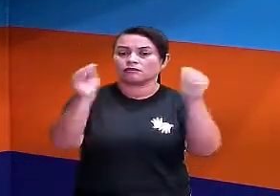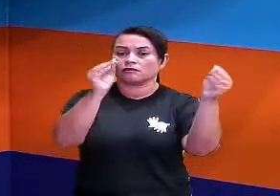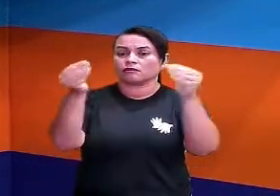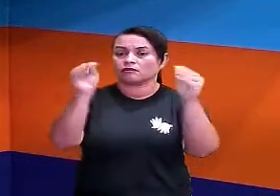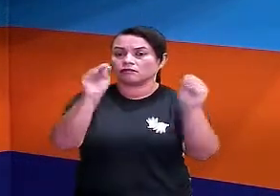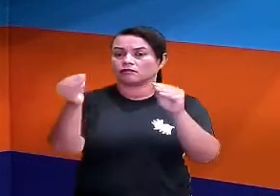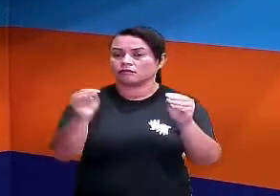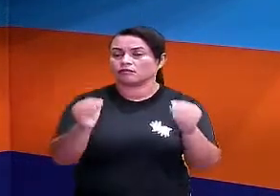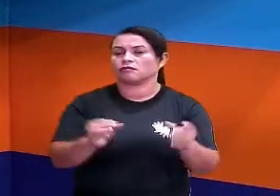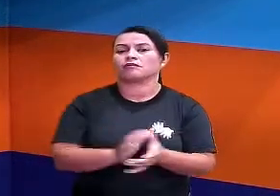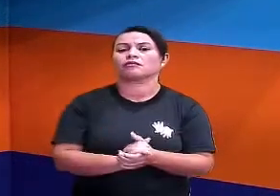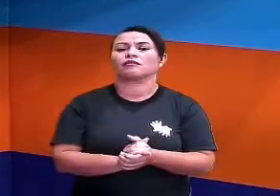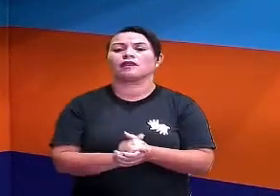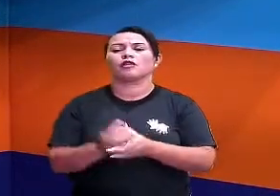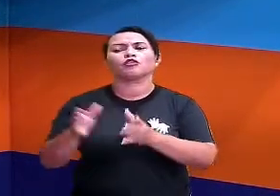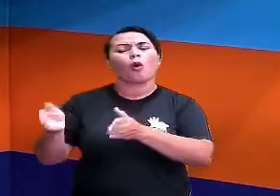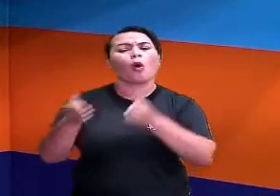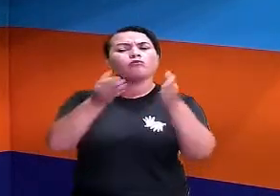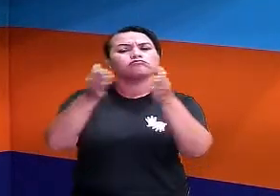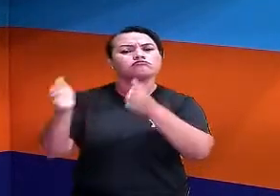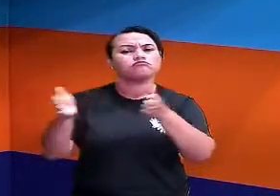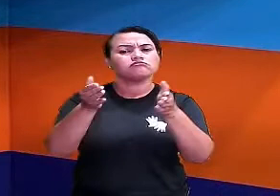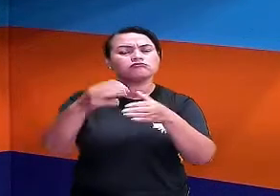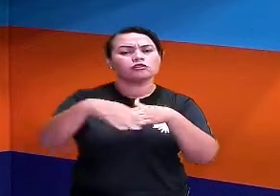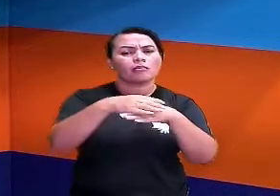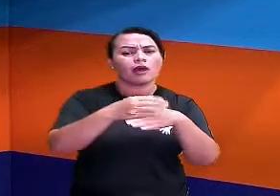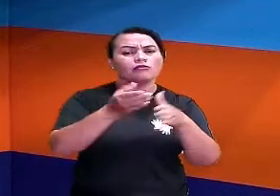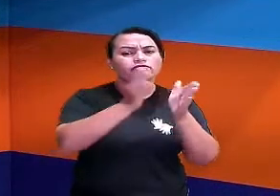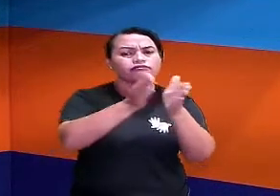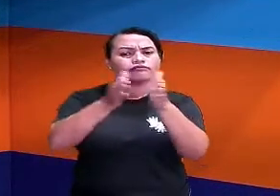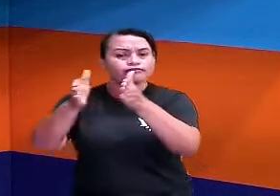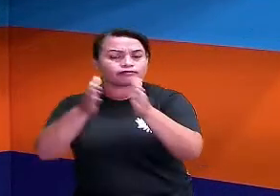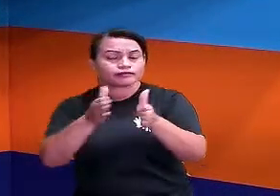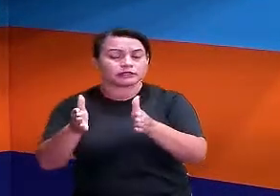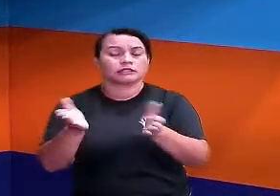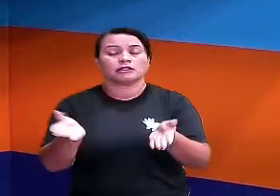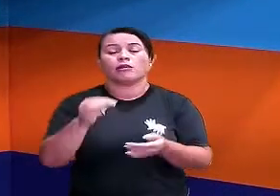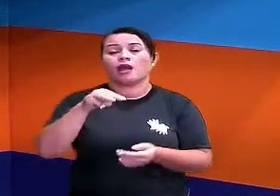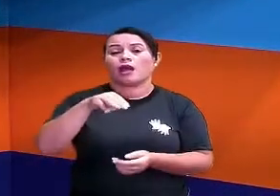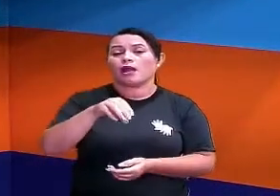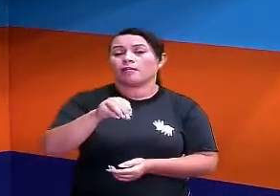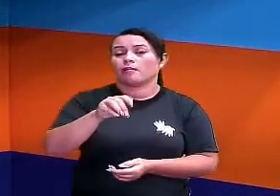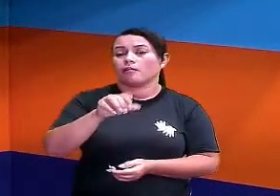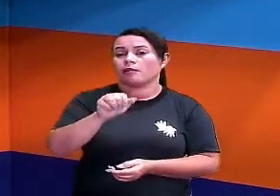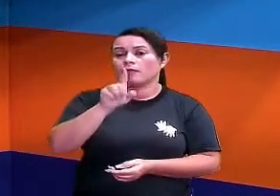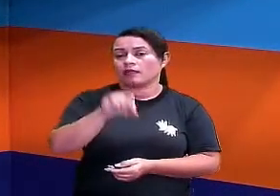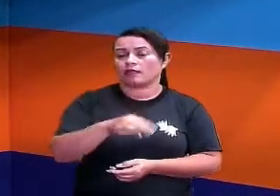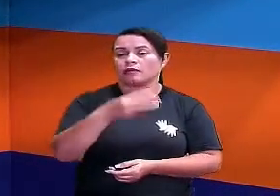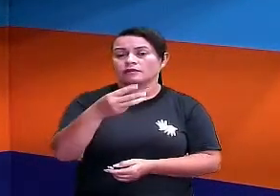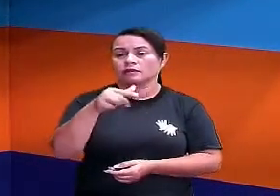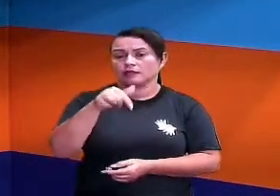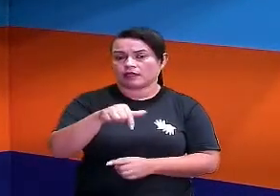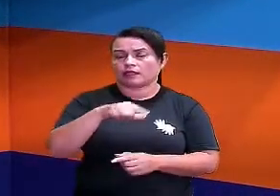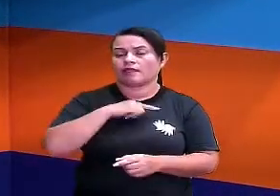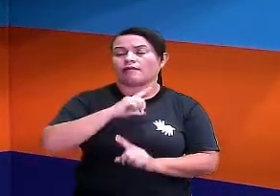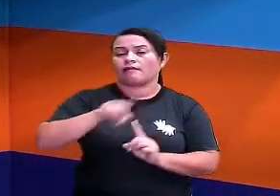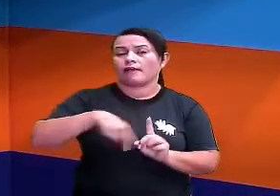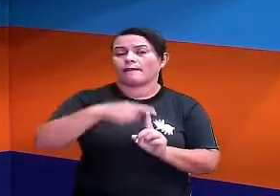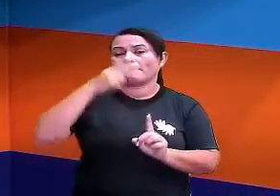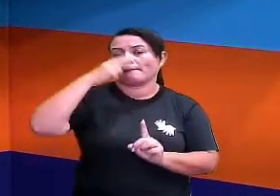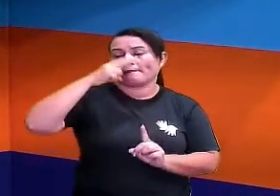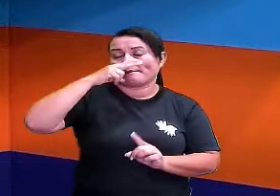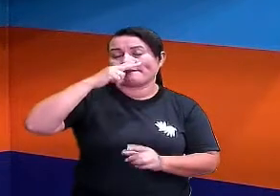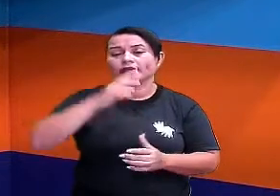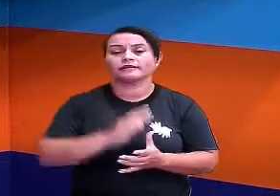por MO, nesse caso temos que a moda é 37, porque 37 foi o mais repetido, Beleza?